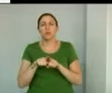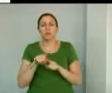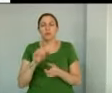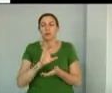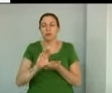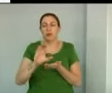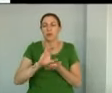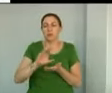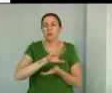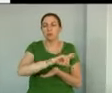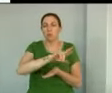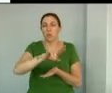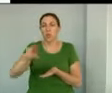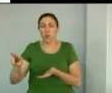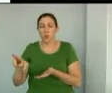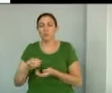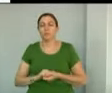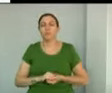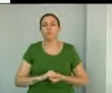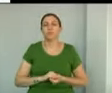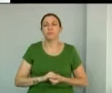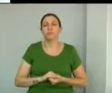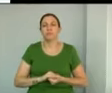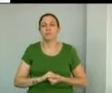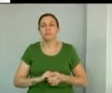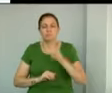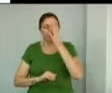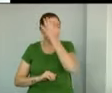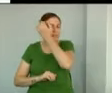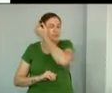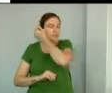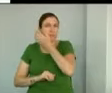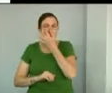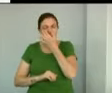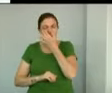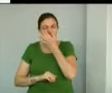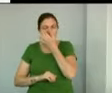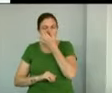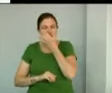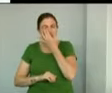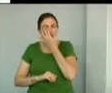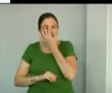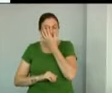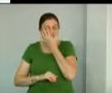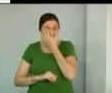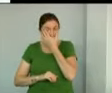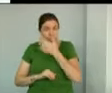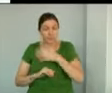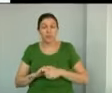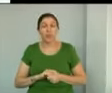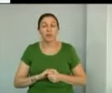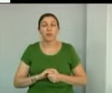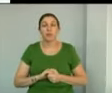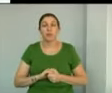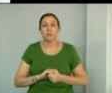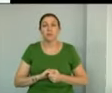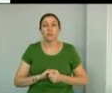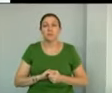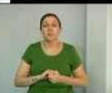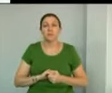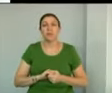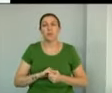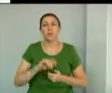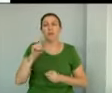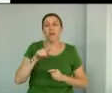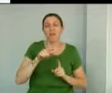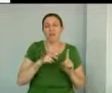nós projetamos a receita corrente líquida, que não é a receita total, tem outro cálculo para se fazer, né? Então, se nós olharmos